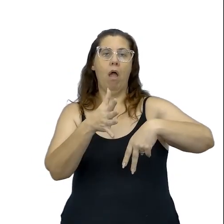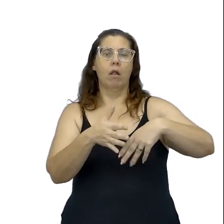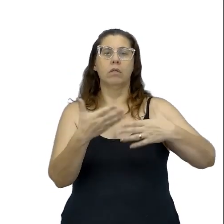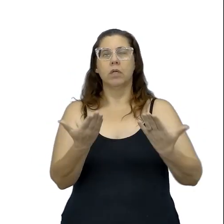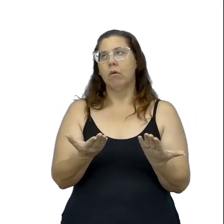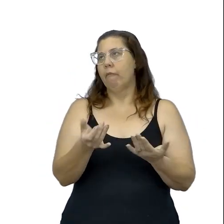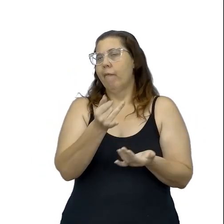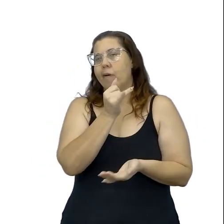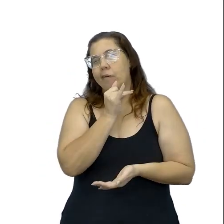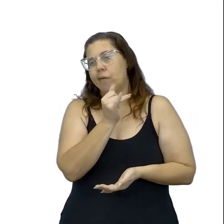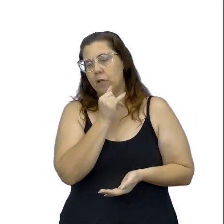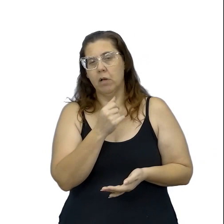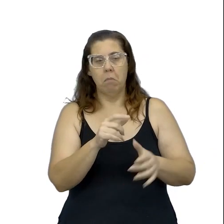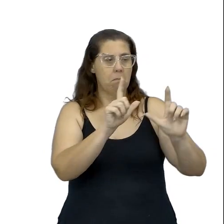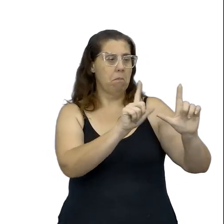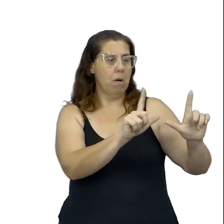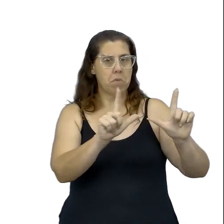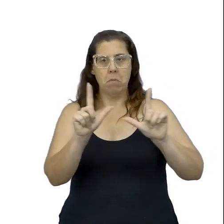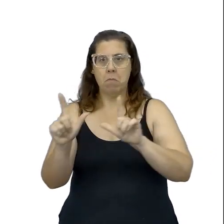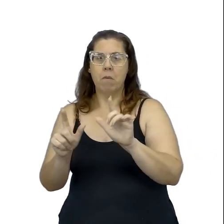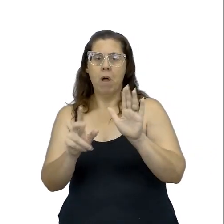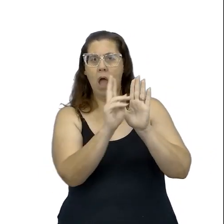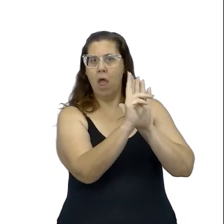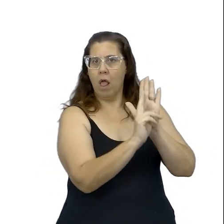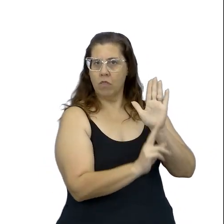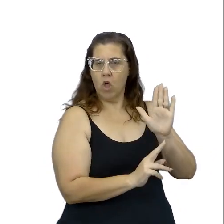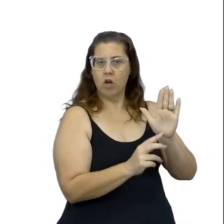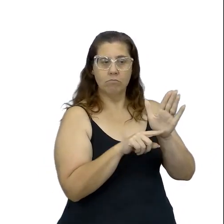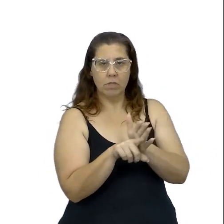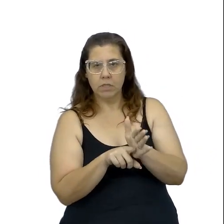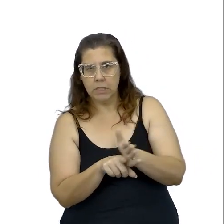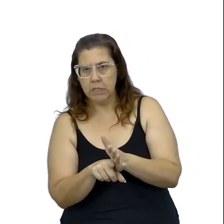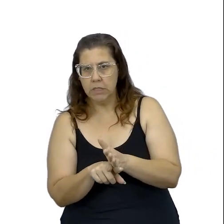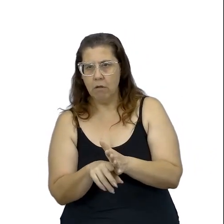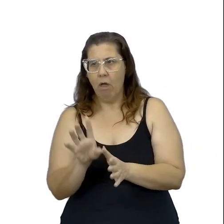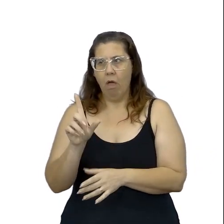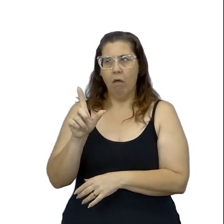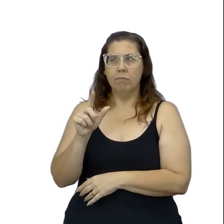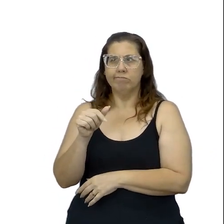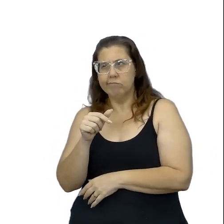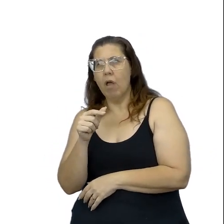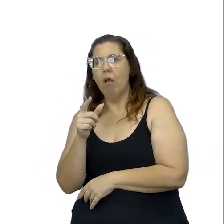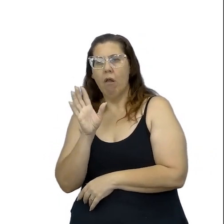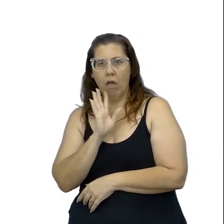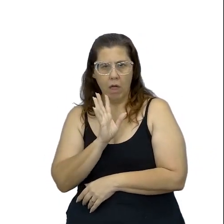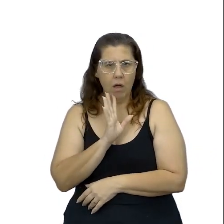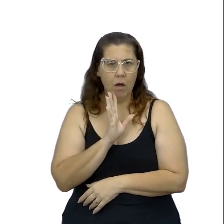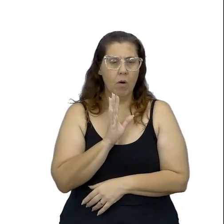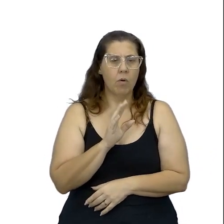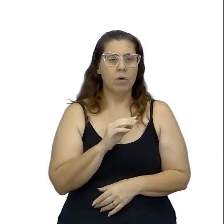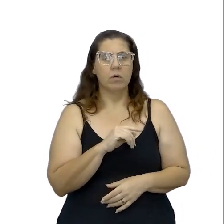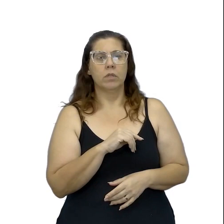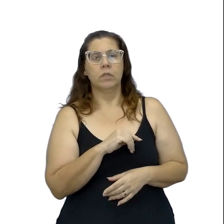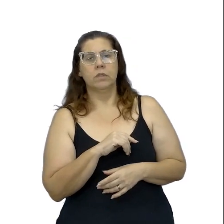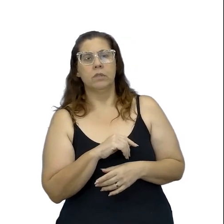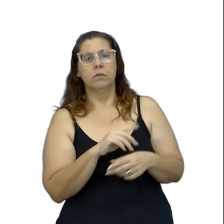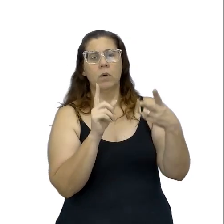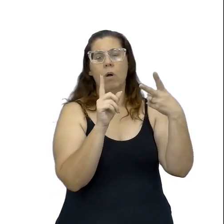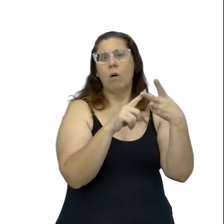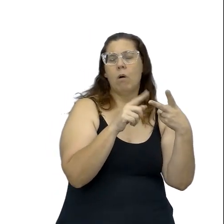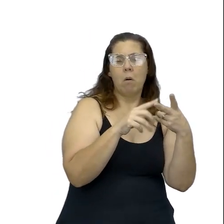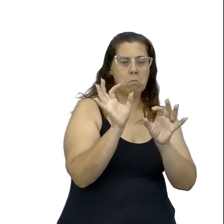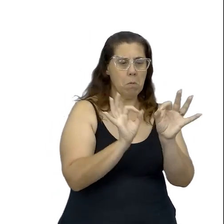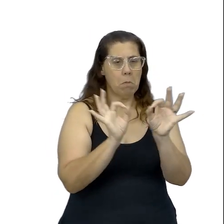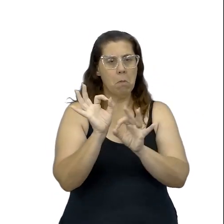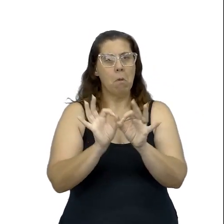por exemplo, exposição de relatórios das pesquisas. Será que é interessante, né? Organizar seminários